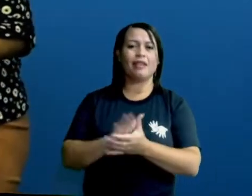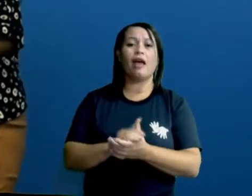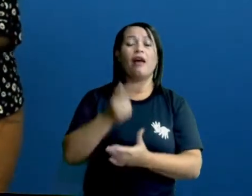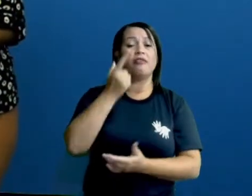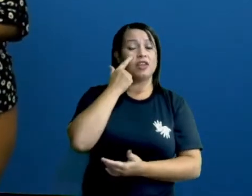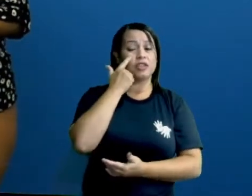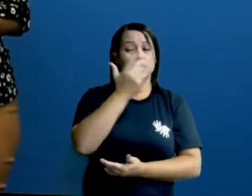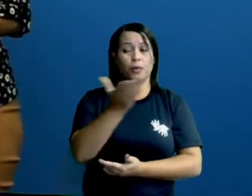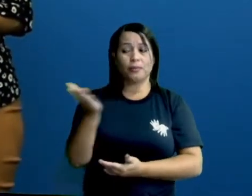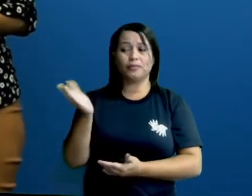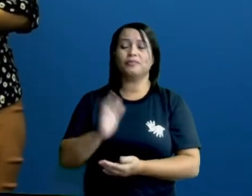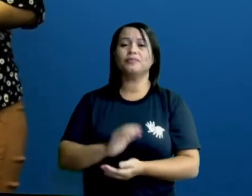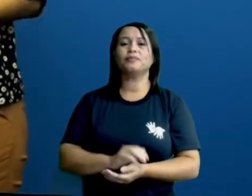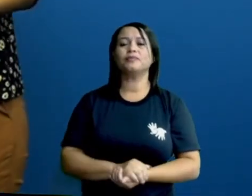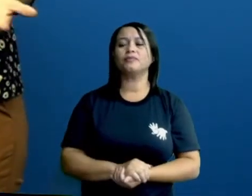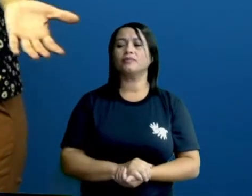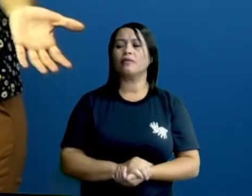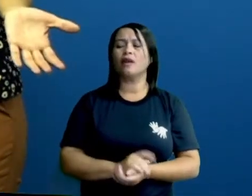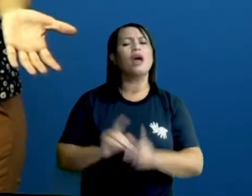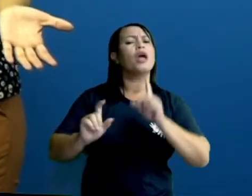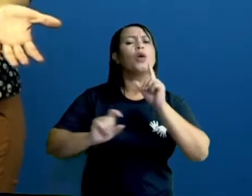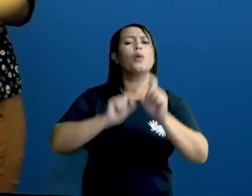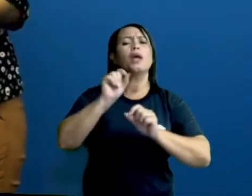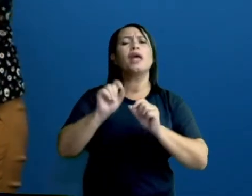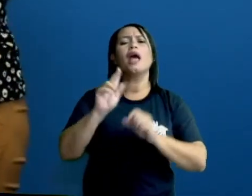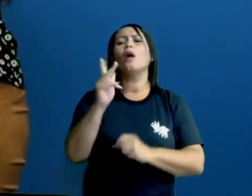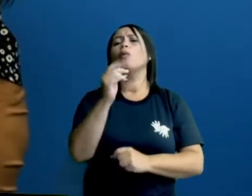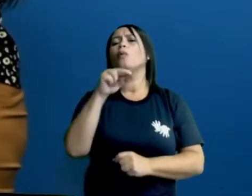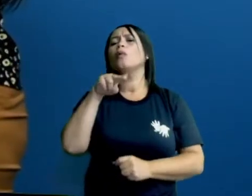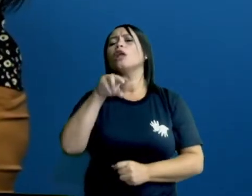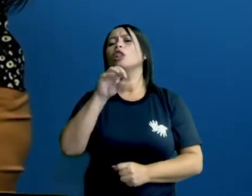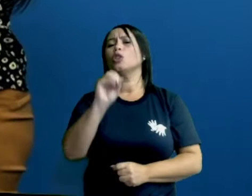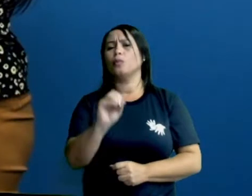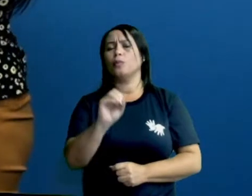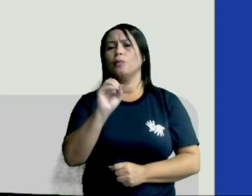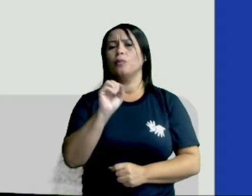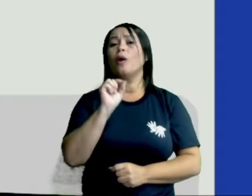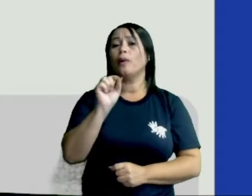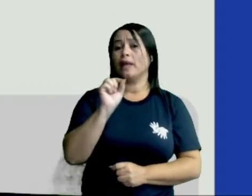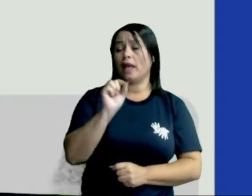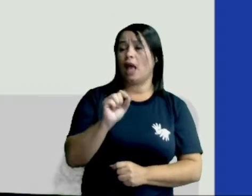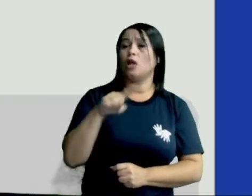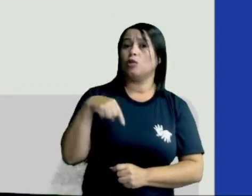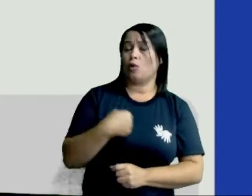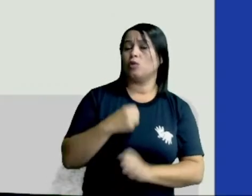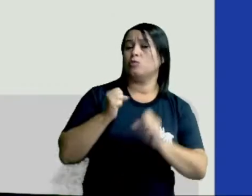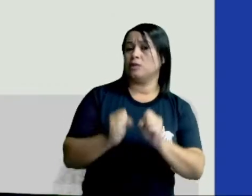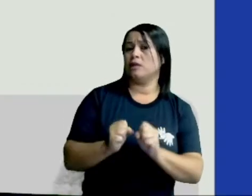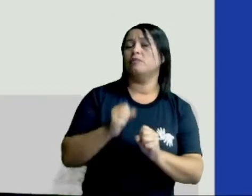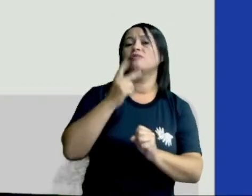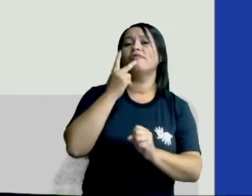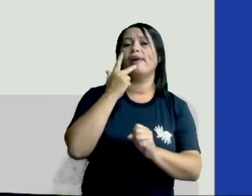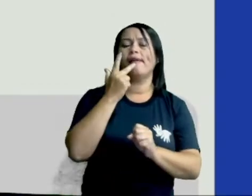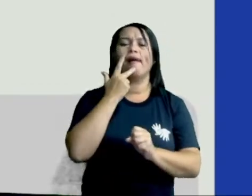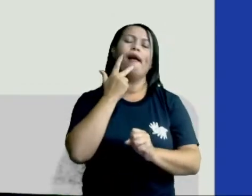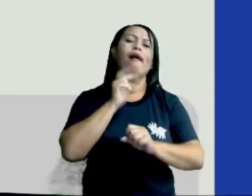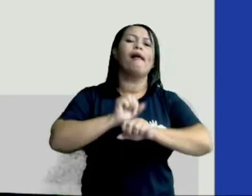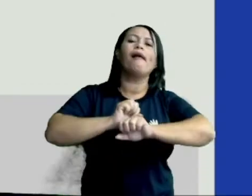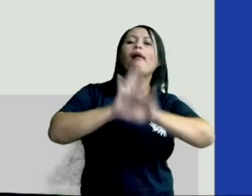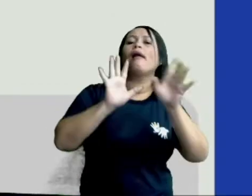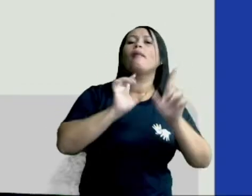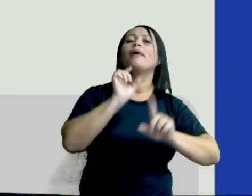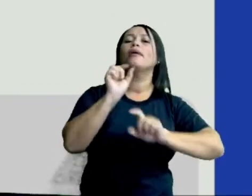Então, vejam só. O que é um hino? O hino, a gente pode falar